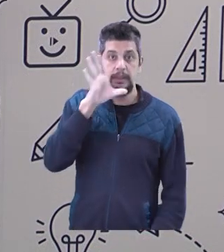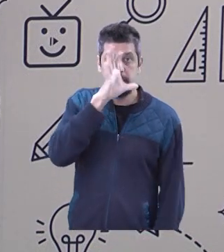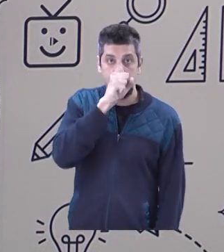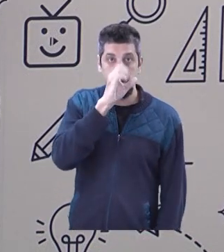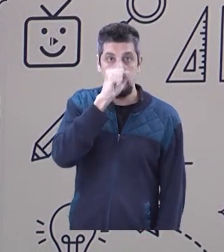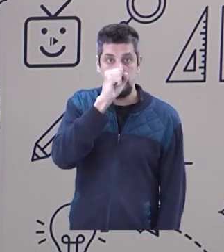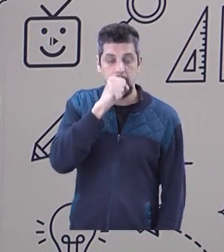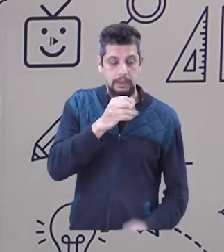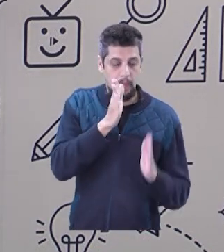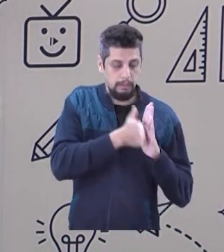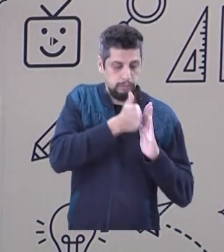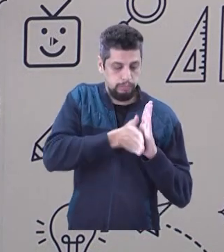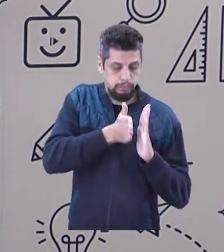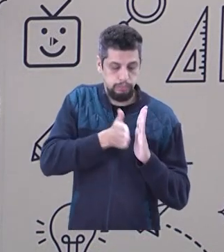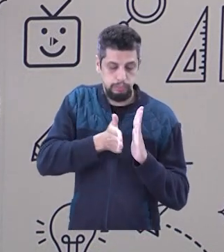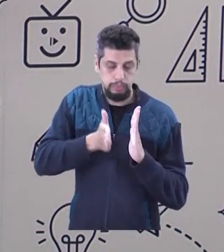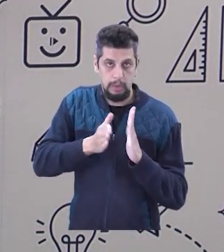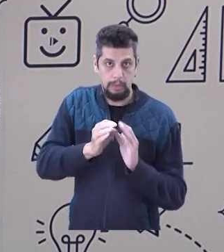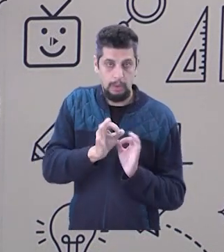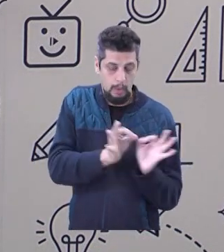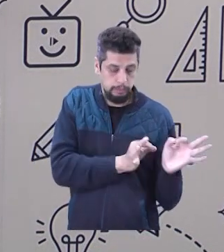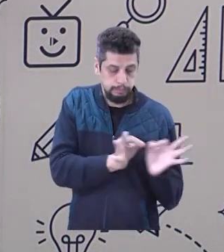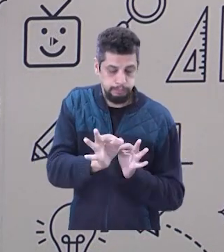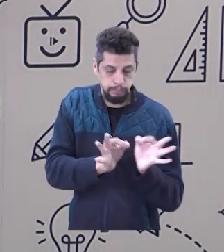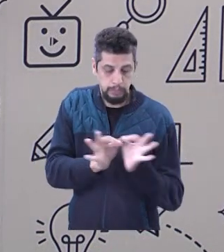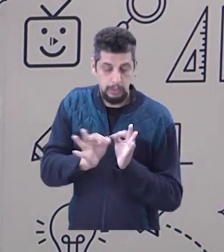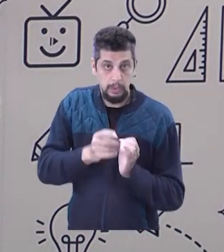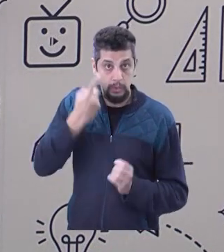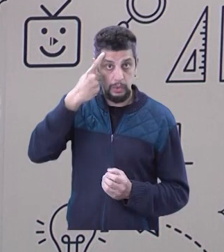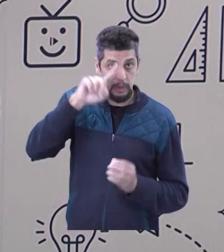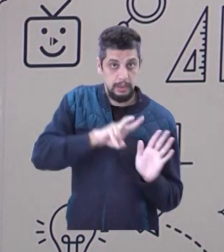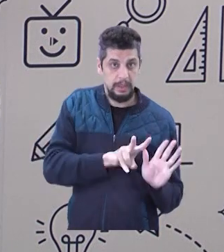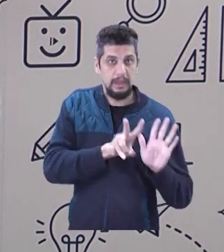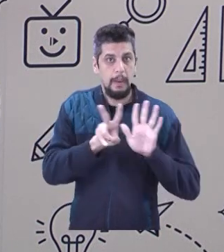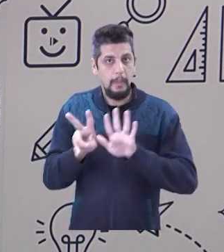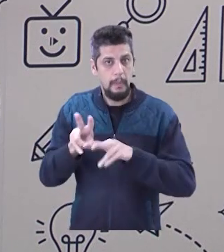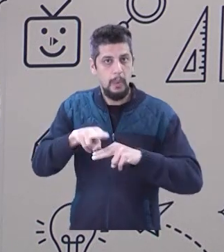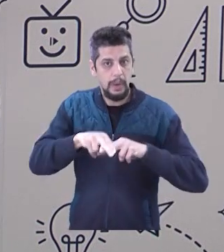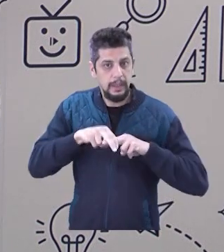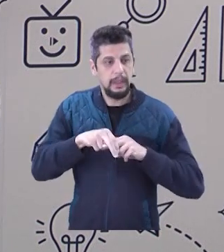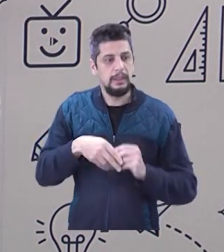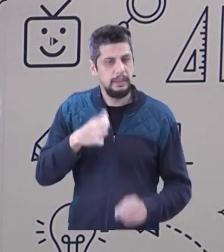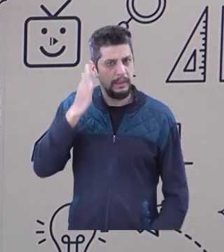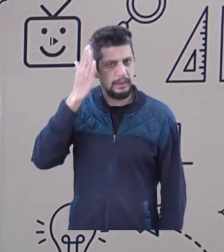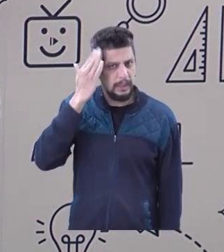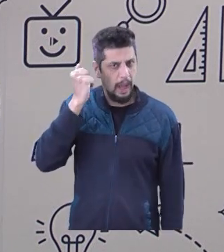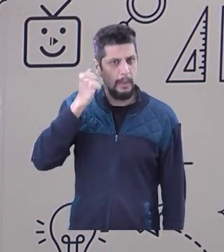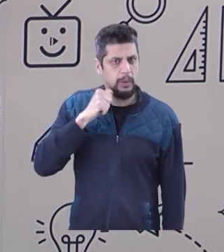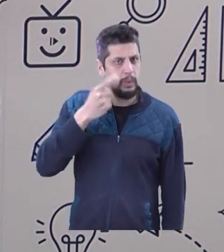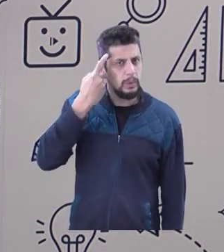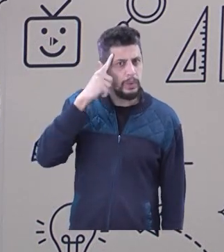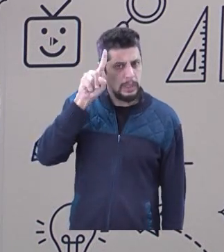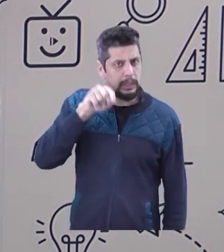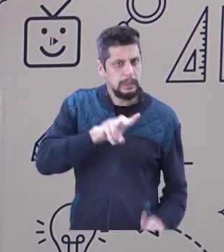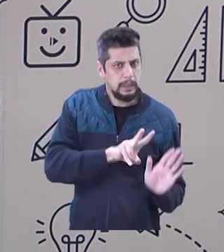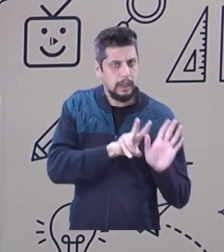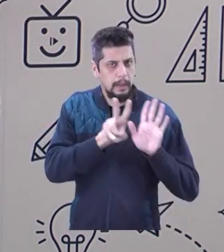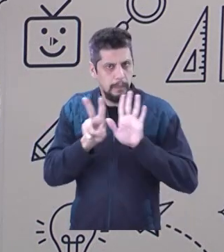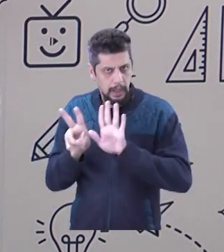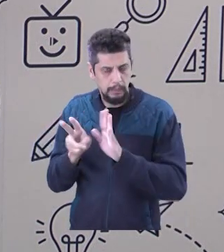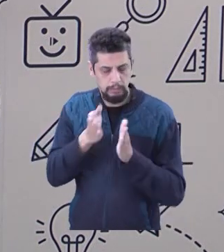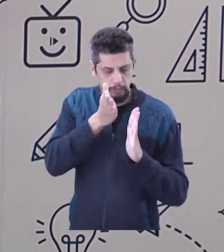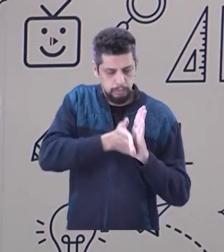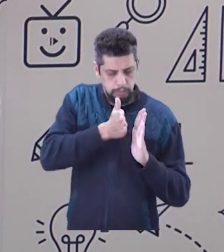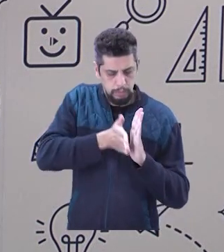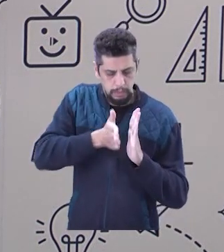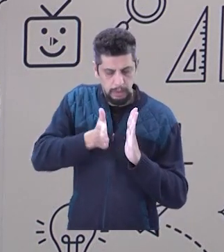sexta-feira e o sábado. Tem essa ordem nos dias da semana também. Então, por isso né? que a gente consegue localizar qual é o dia certinho, isso né?